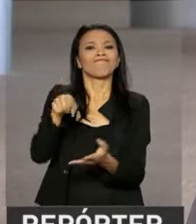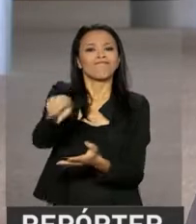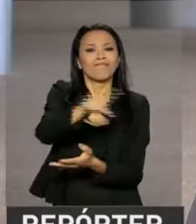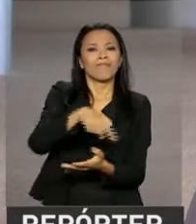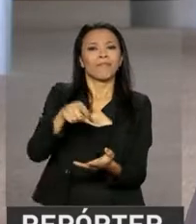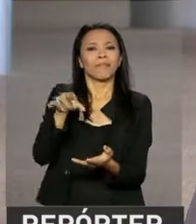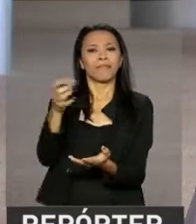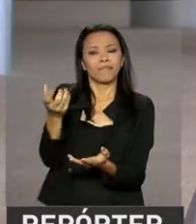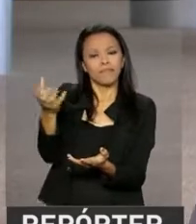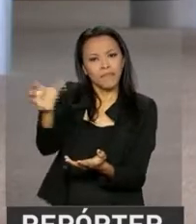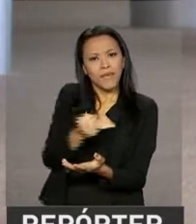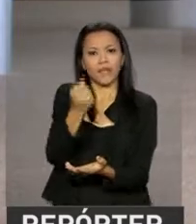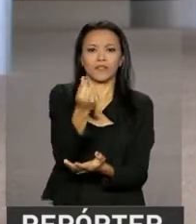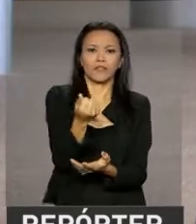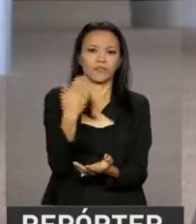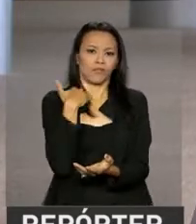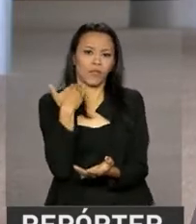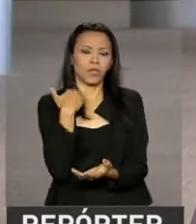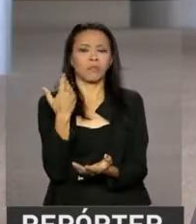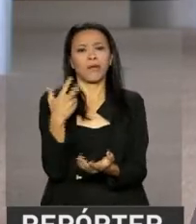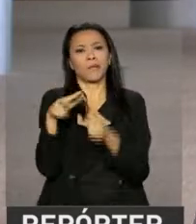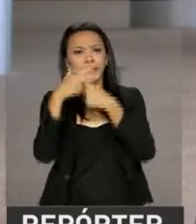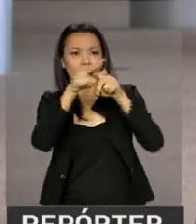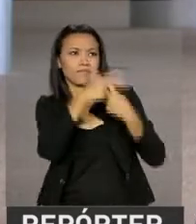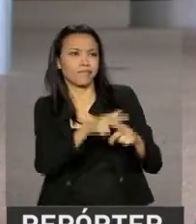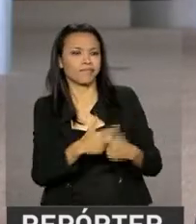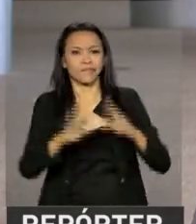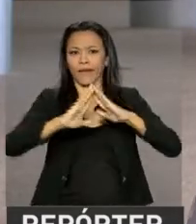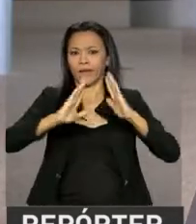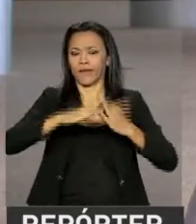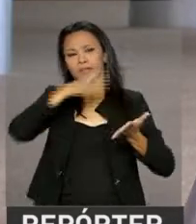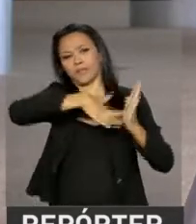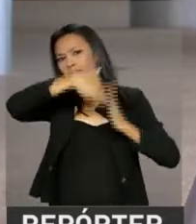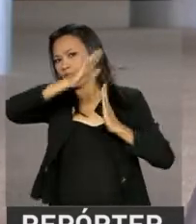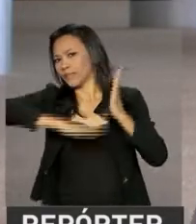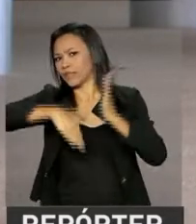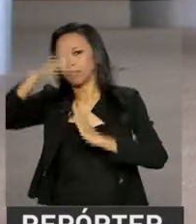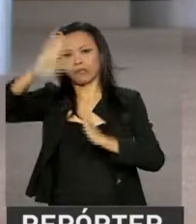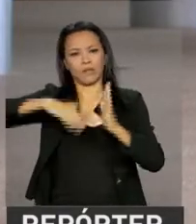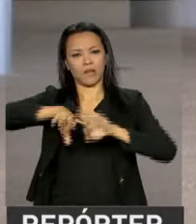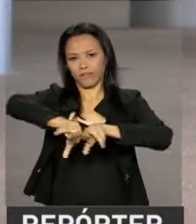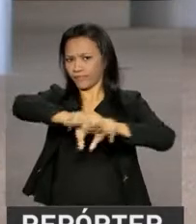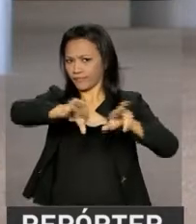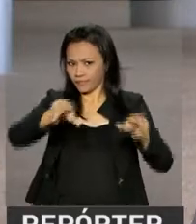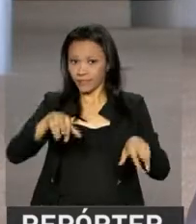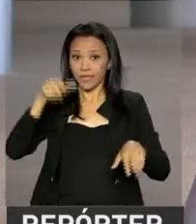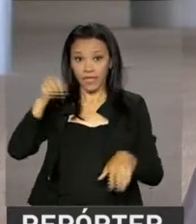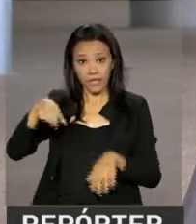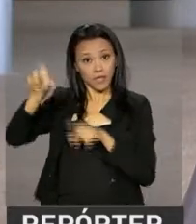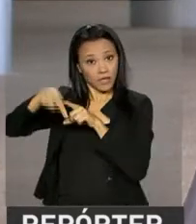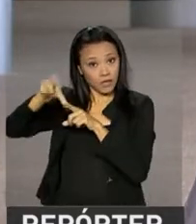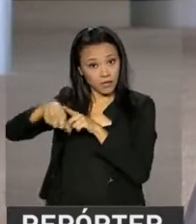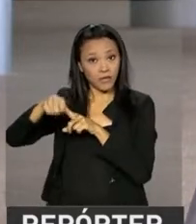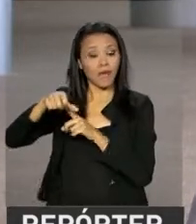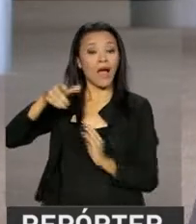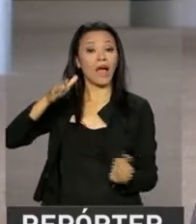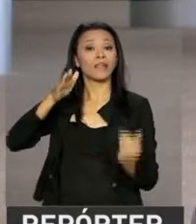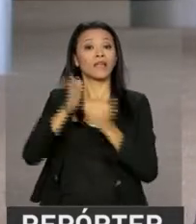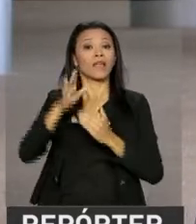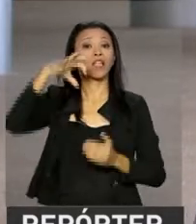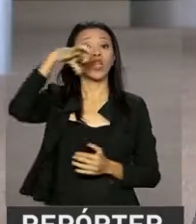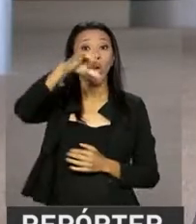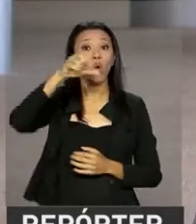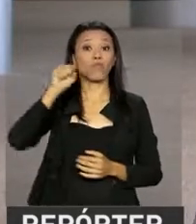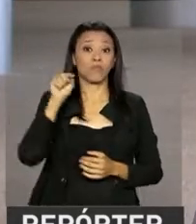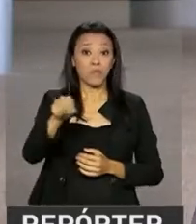reformar a casa fazer alguma obra alguma intervenção na casa esse crédito então vai ser de até nove mil